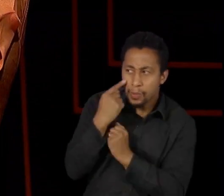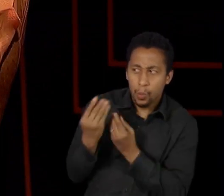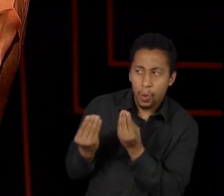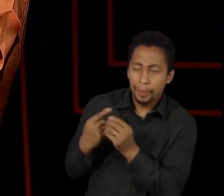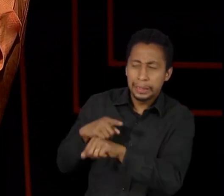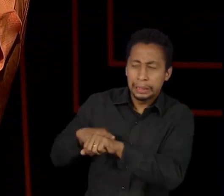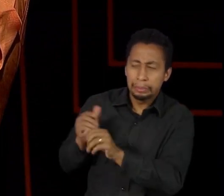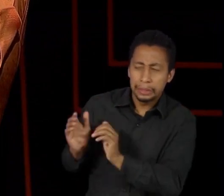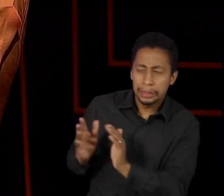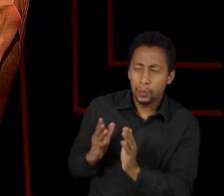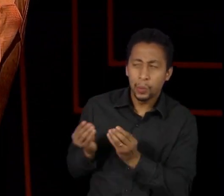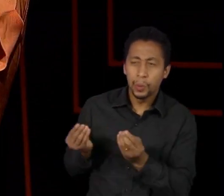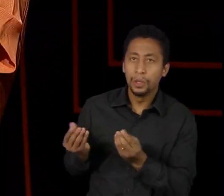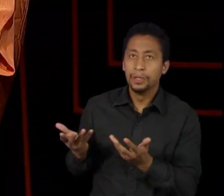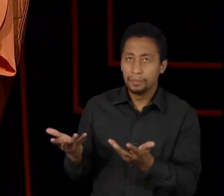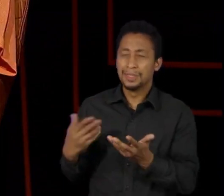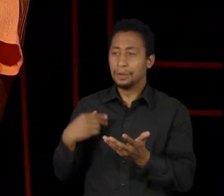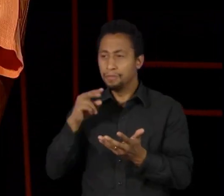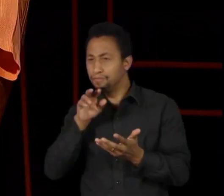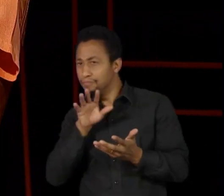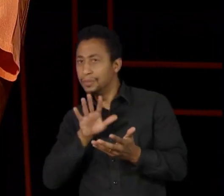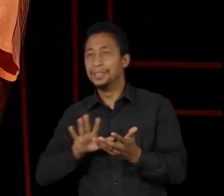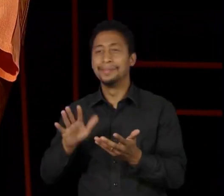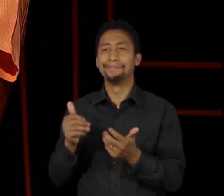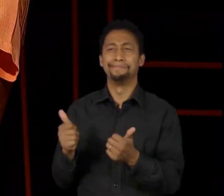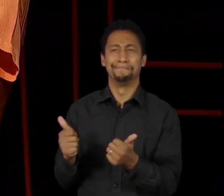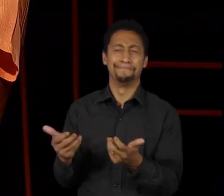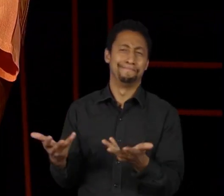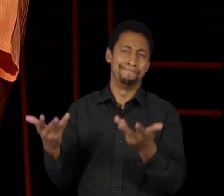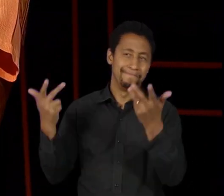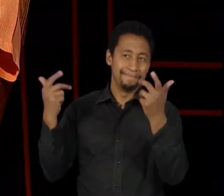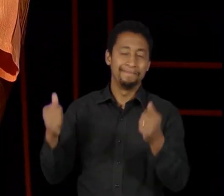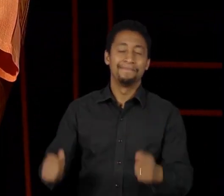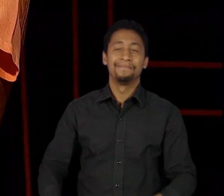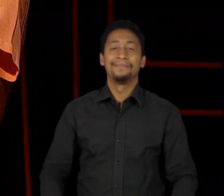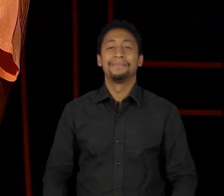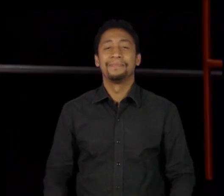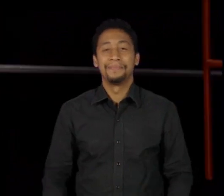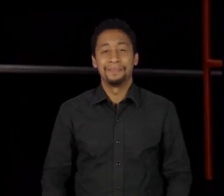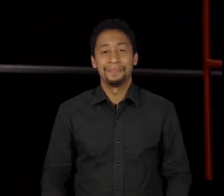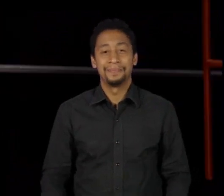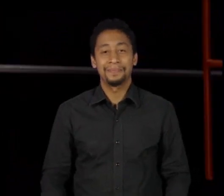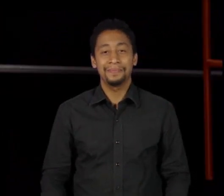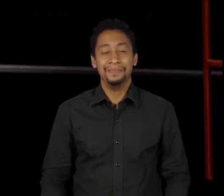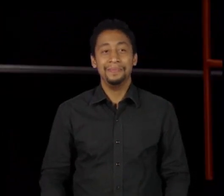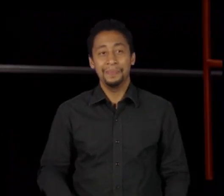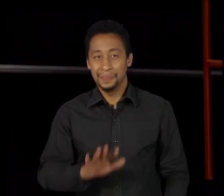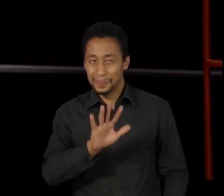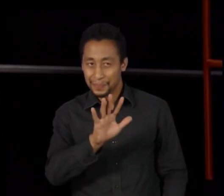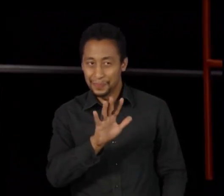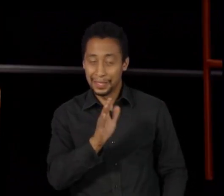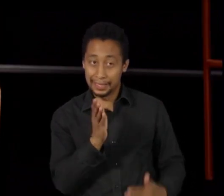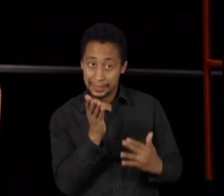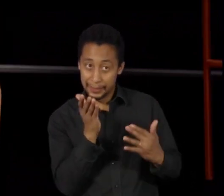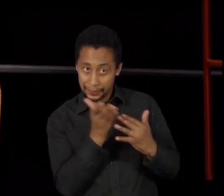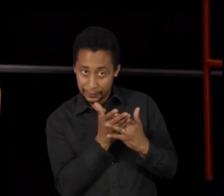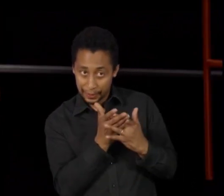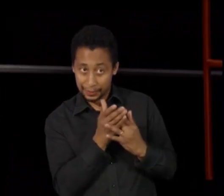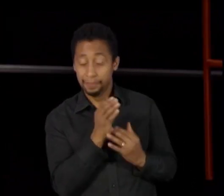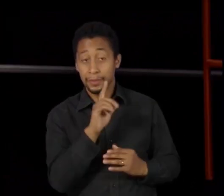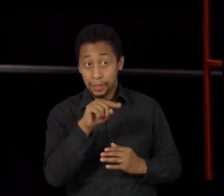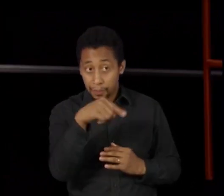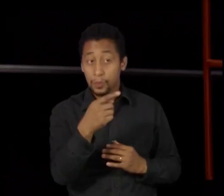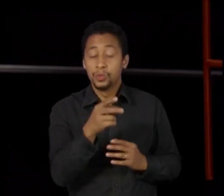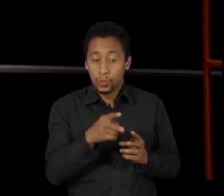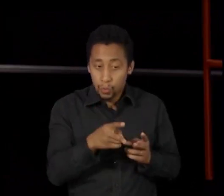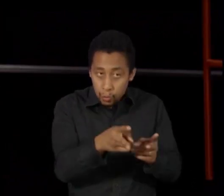tempo, a coisa, é fantástico. Muito bom, fantástico. Brida, a gente vai para mais um intervalo, mas a gente volta